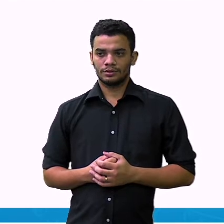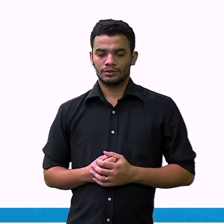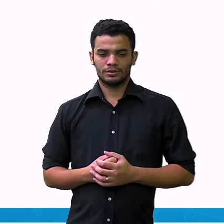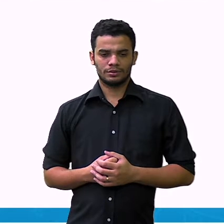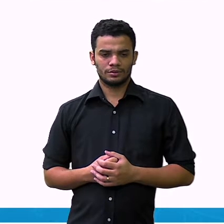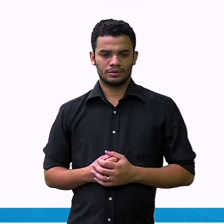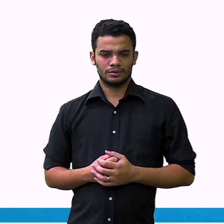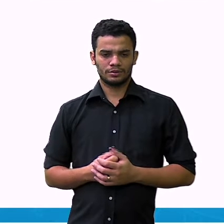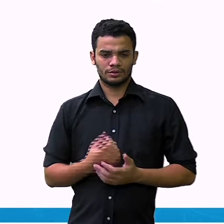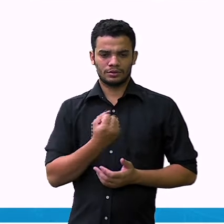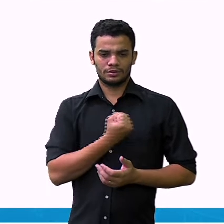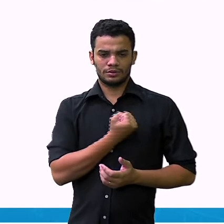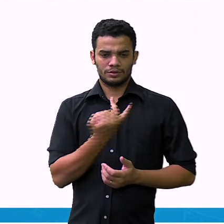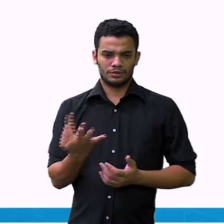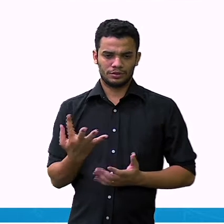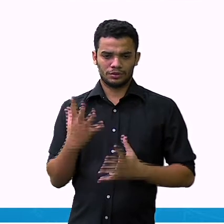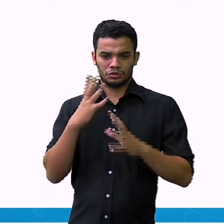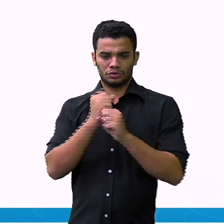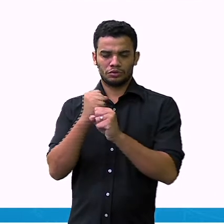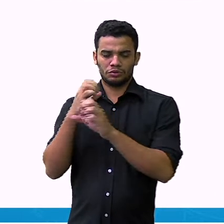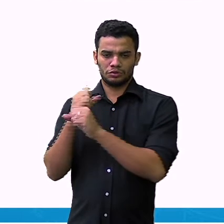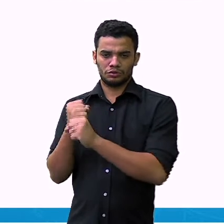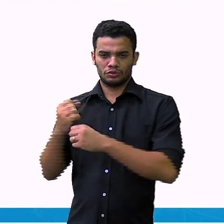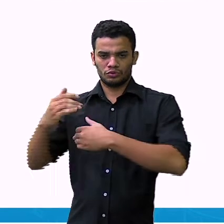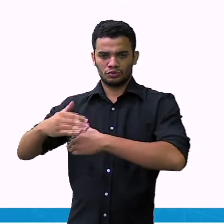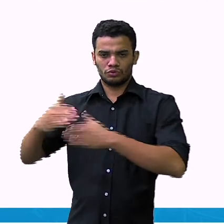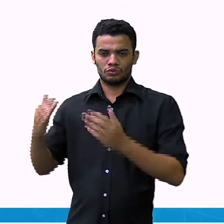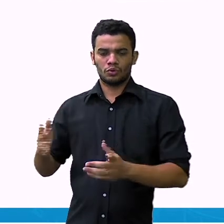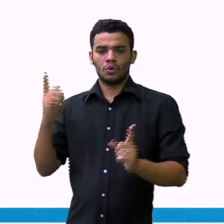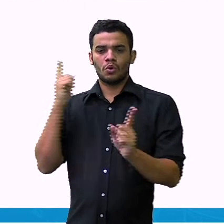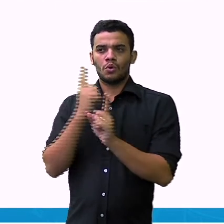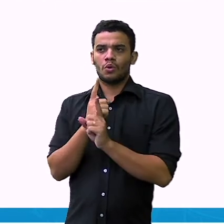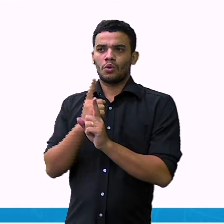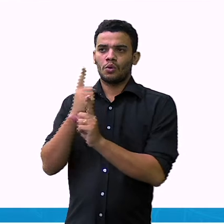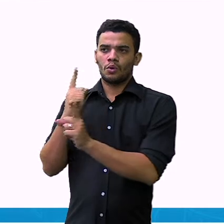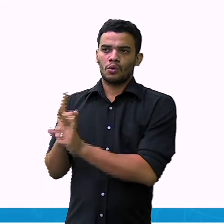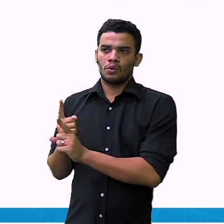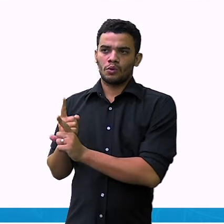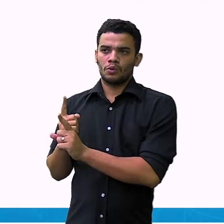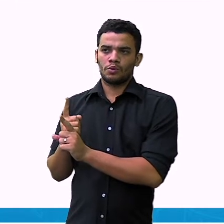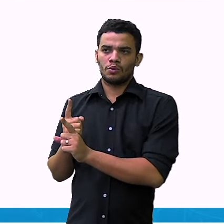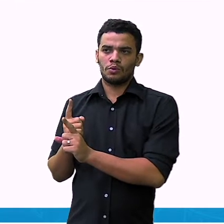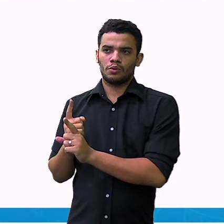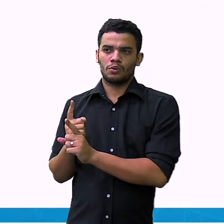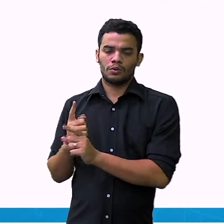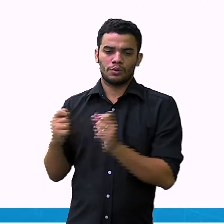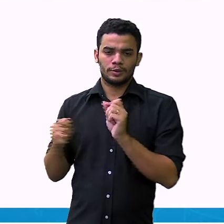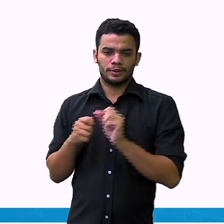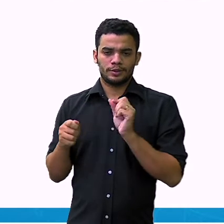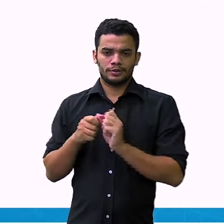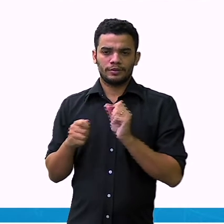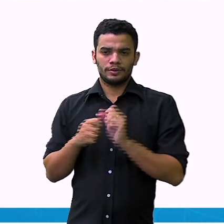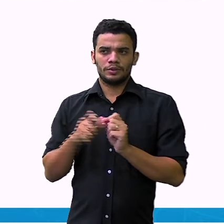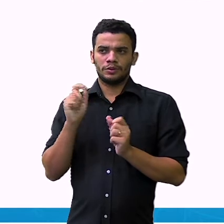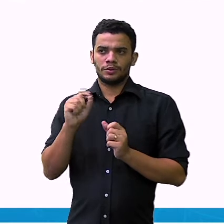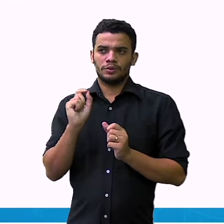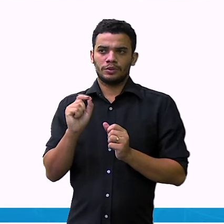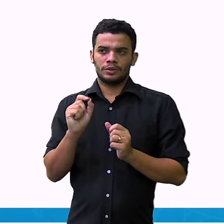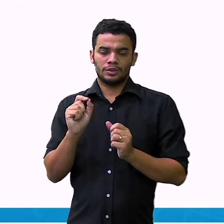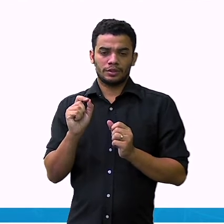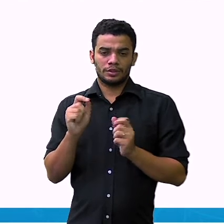qual a quantidade total de caixas arrecadadas? Aqui, nós fizemos o total de quê, pessoal? O total